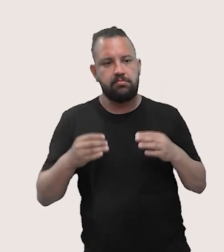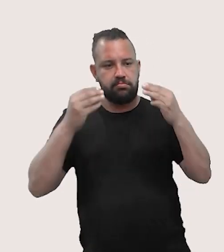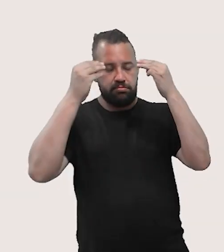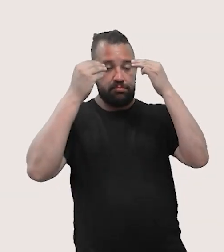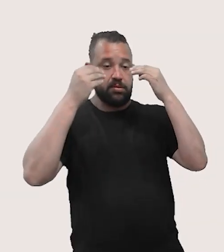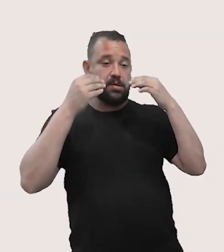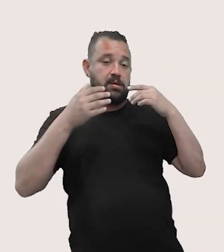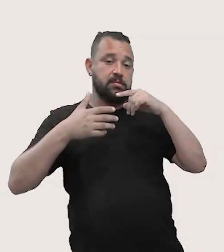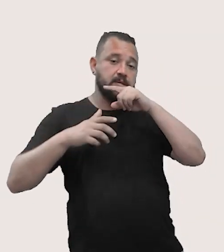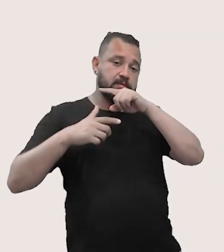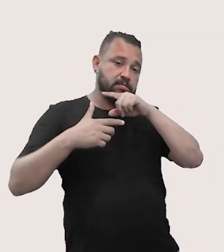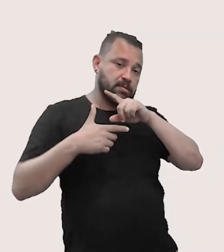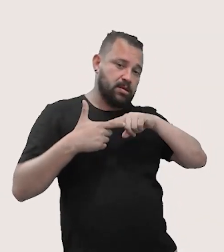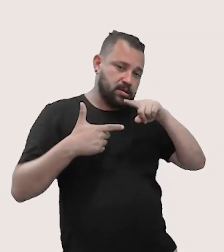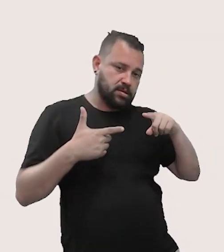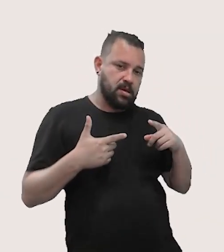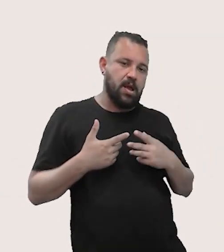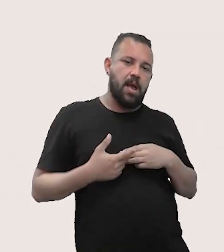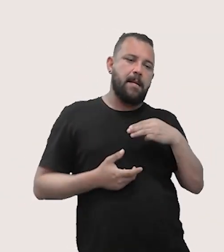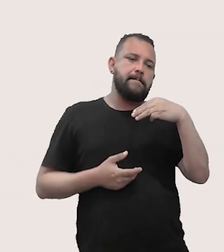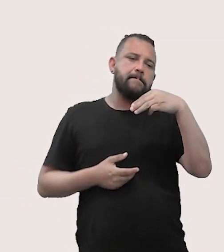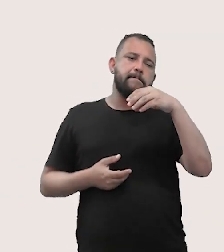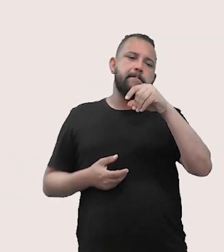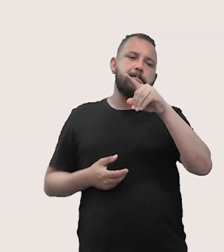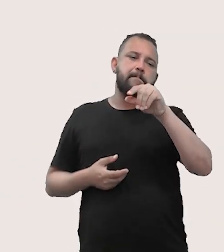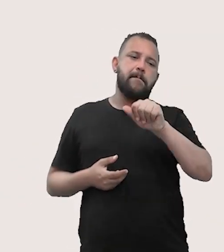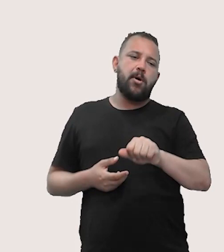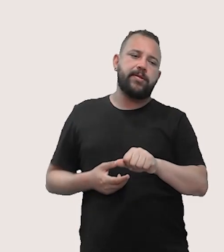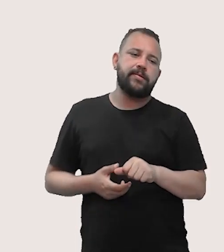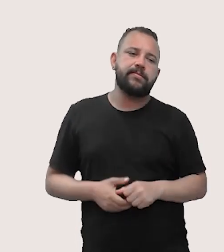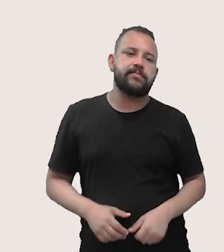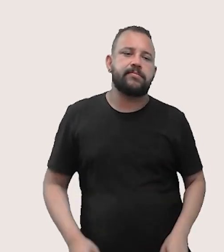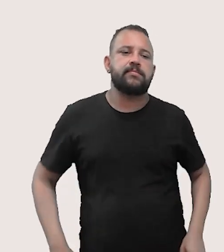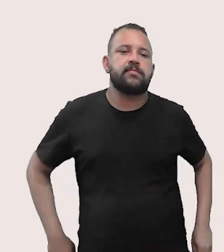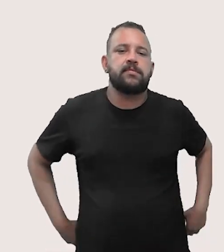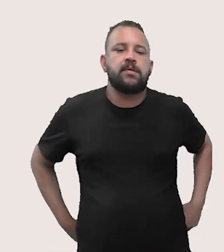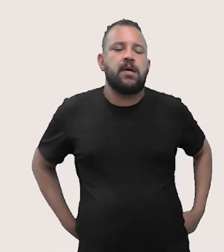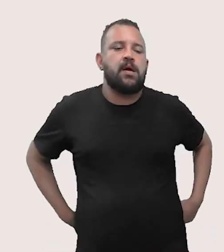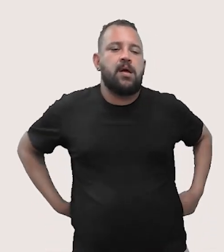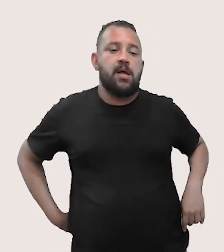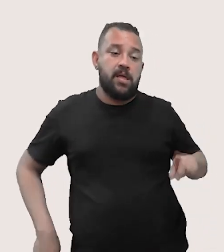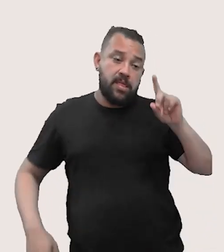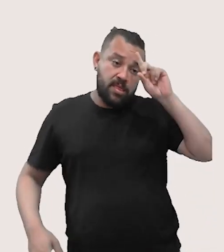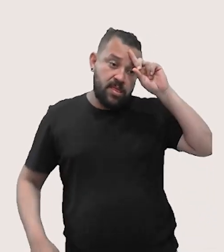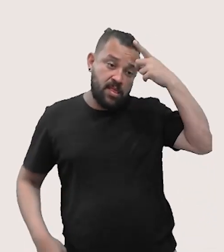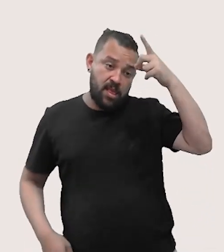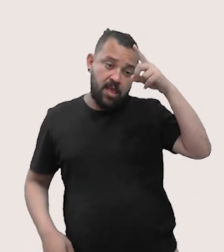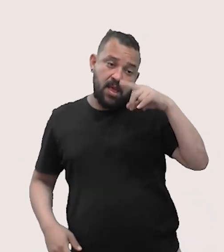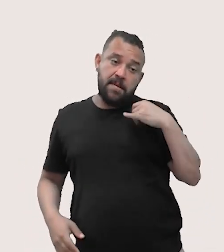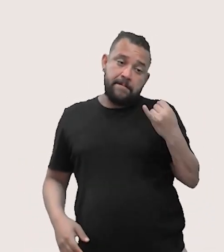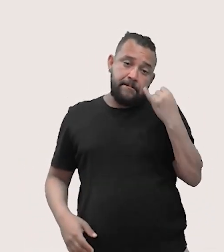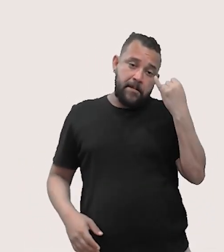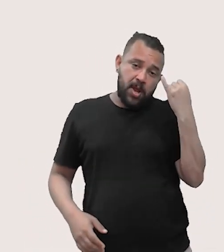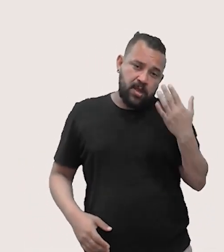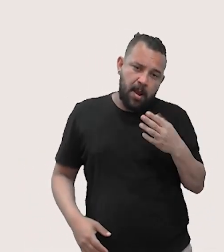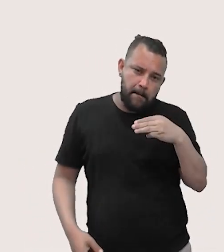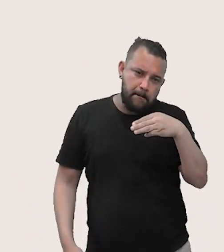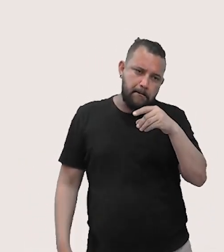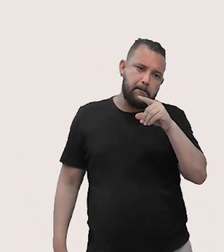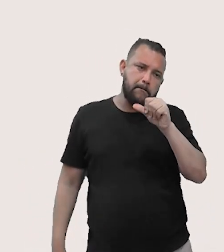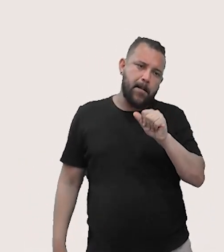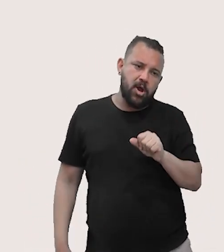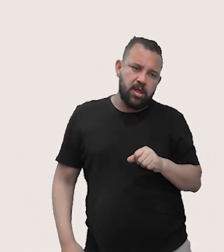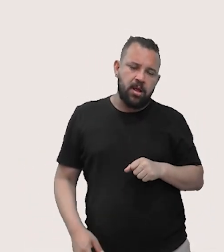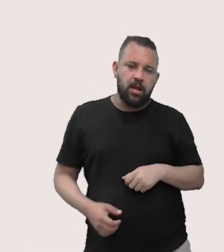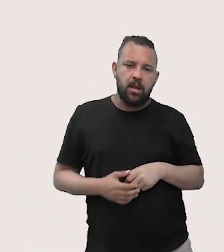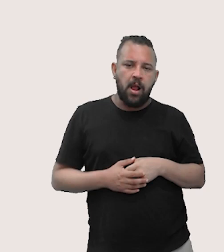dar continuidade. Vou trazer para você agora uma outra ideia, uma outra medida importante na estatística, que é a moda, onde a